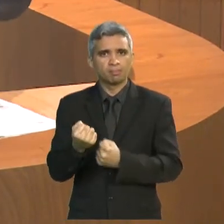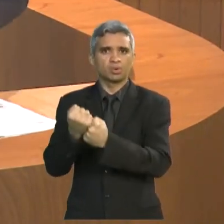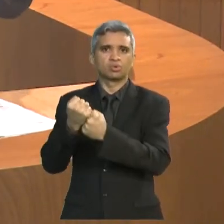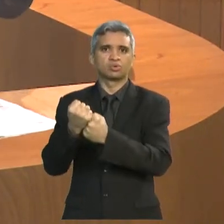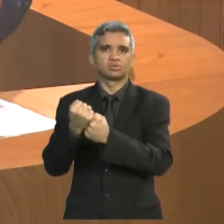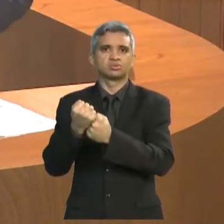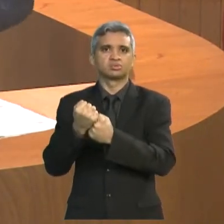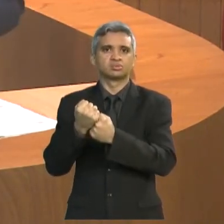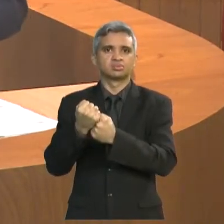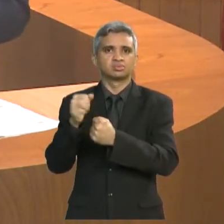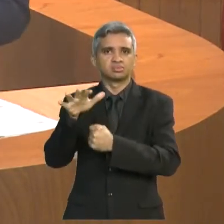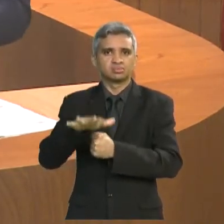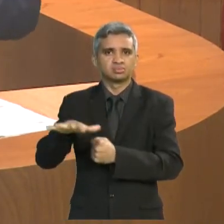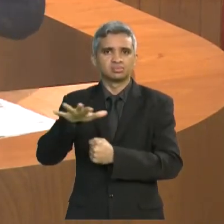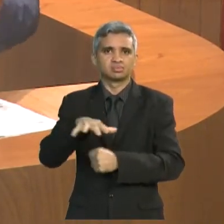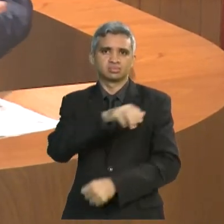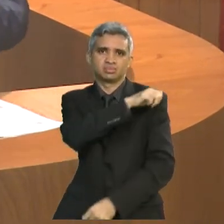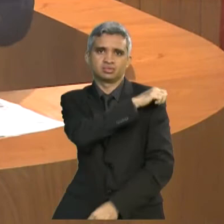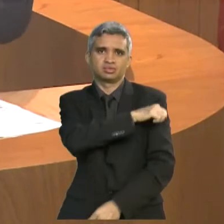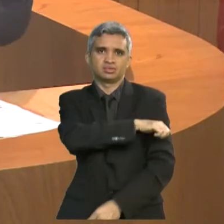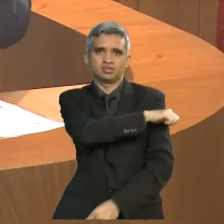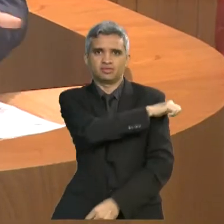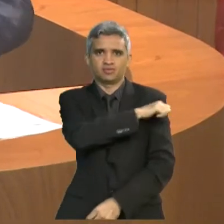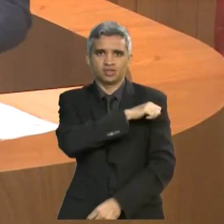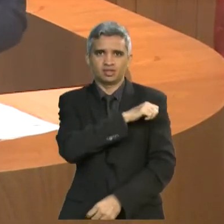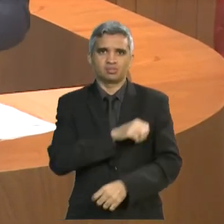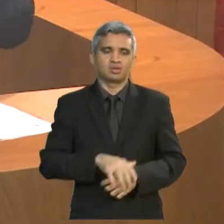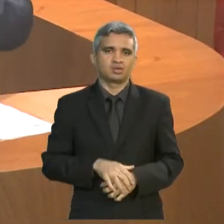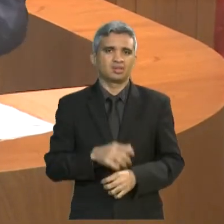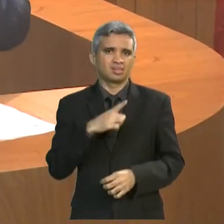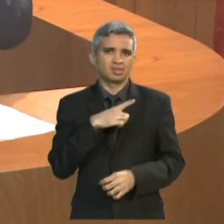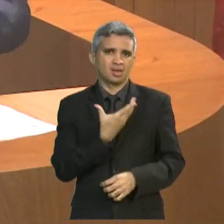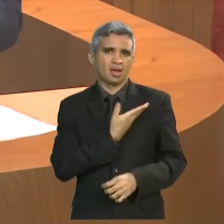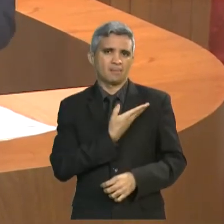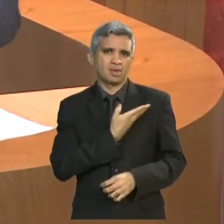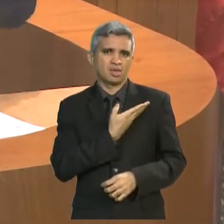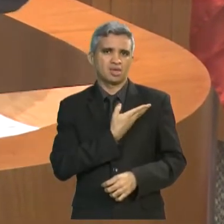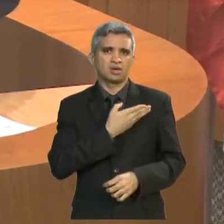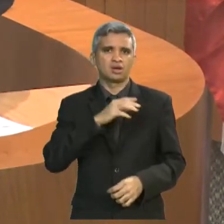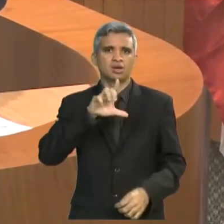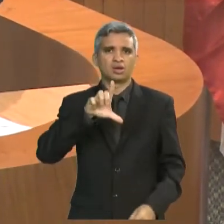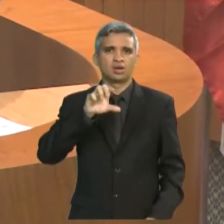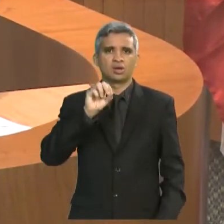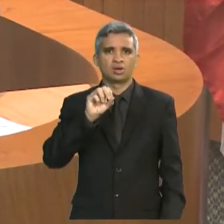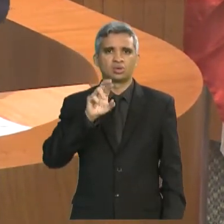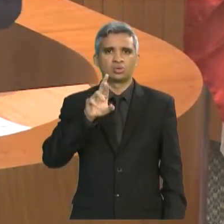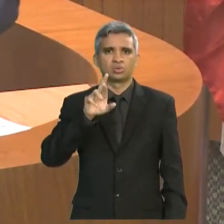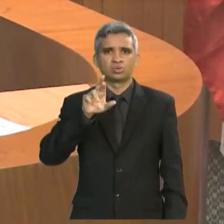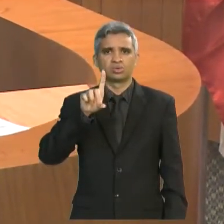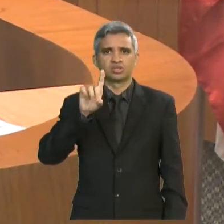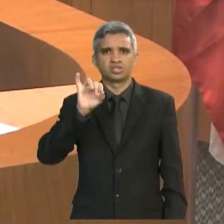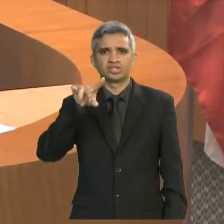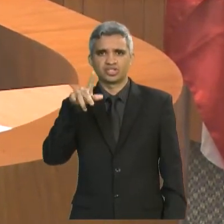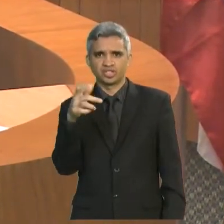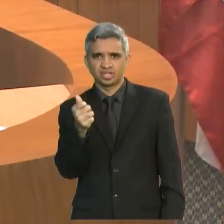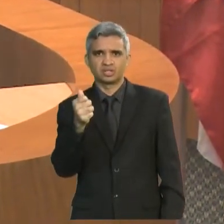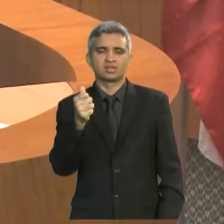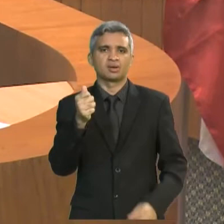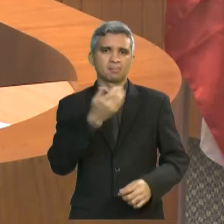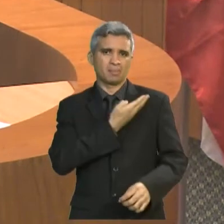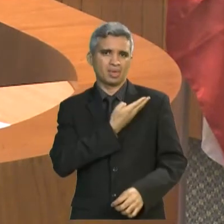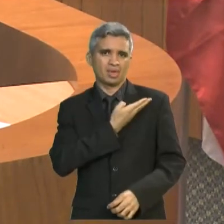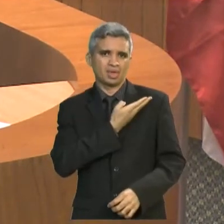e eu tenho muitos amigos enfermagem a exemplo da professora lojinha Maria Cruz Carvalho os maiores enfermeiros do Estado do Maranhão